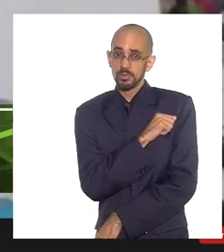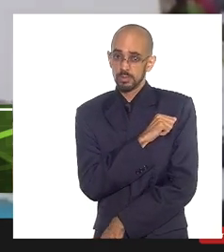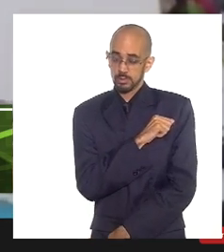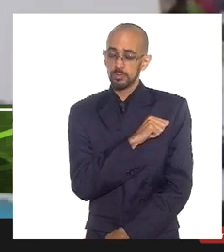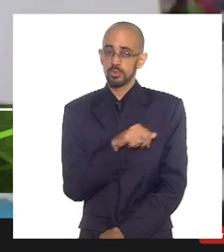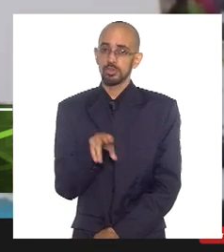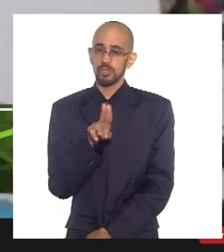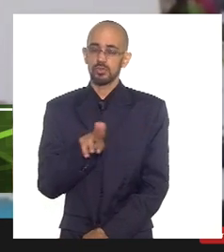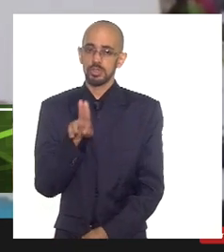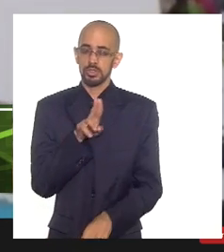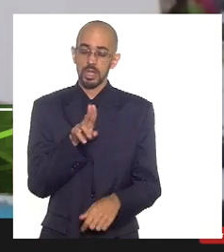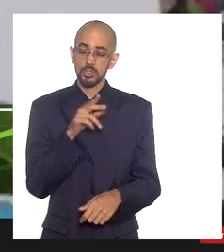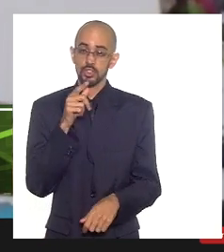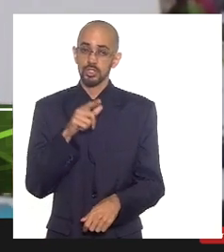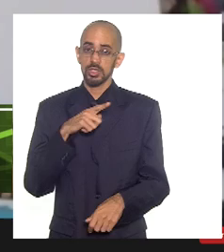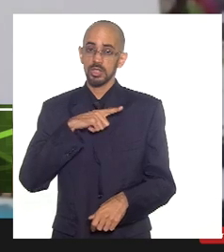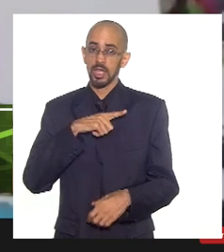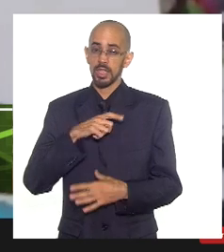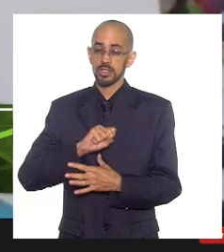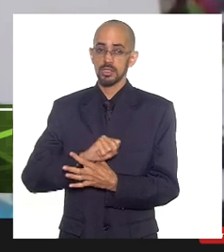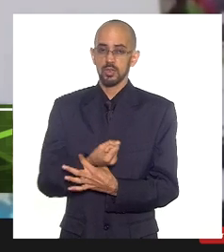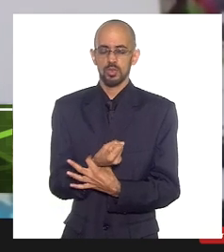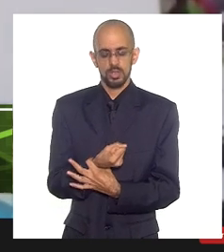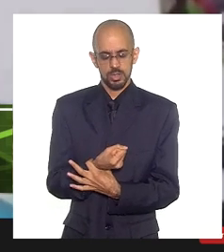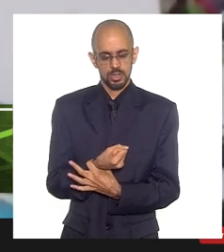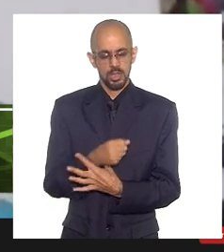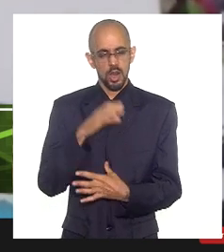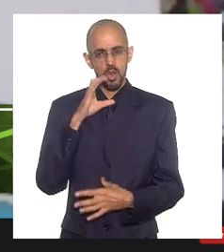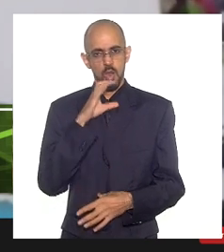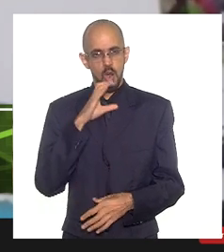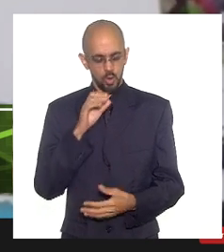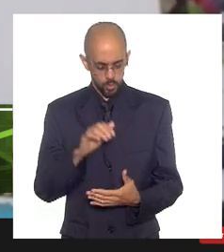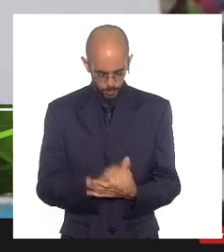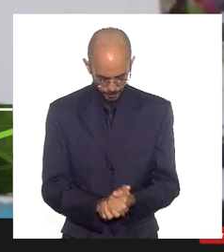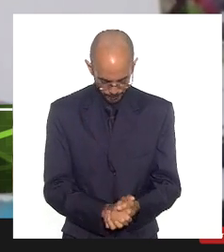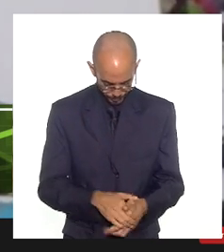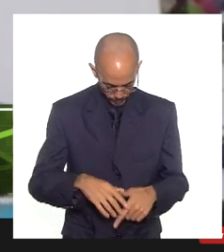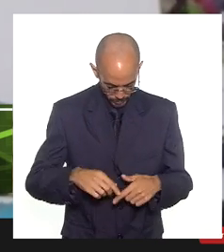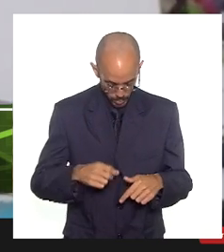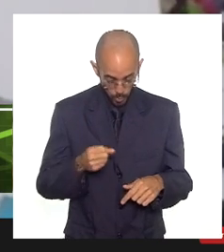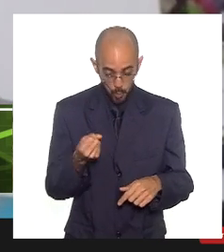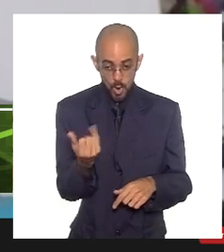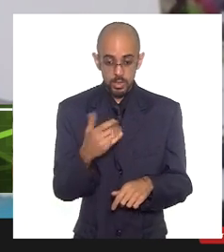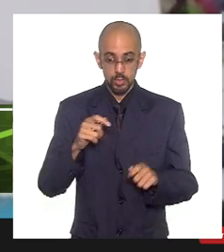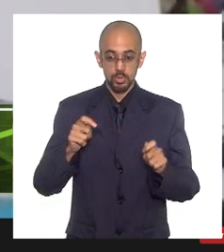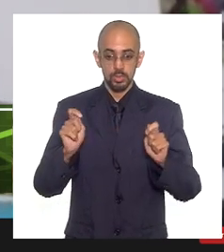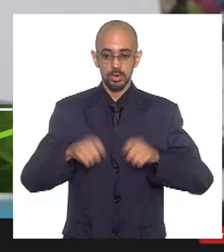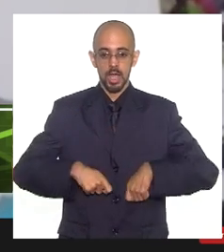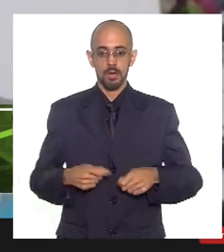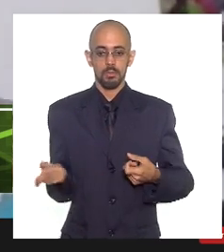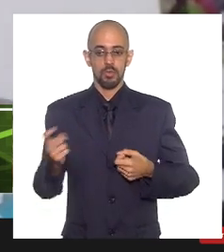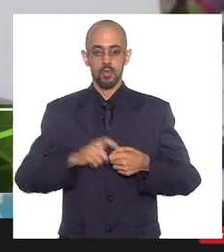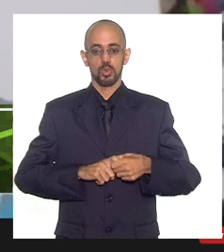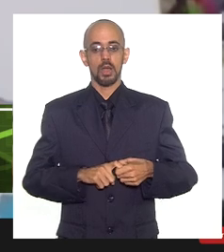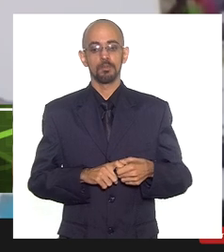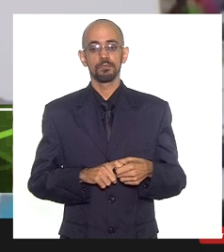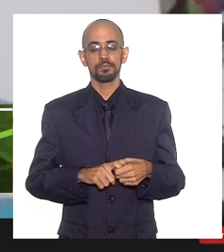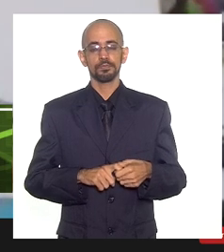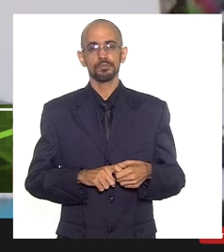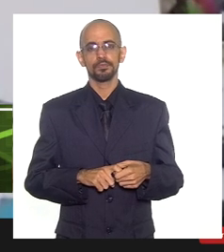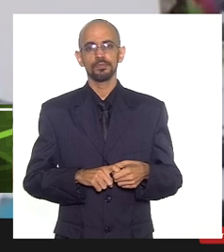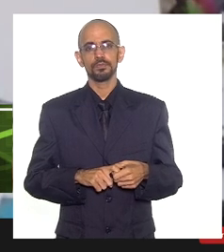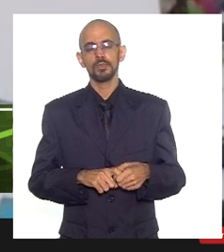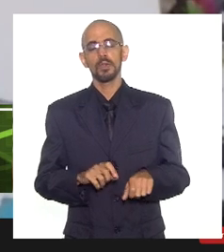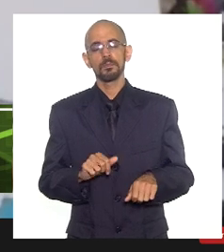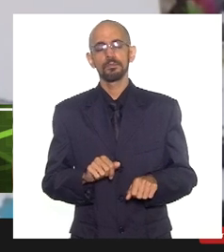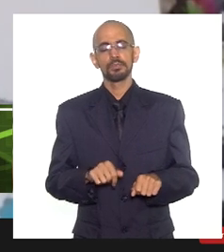com segurança e o mais breve possível assim que as condições sanitárias se fizerem favoráveis e aí se a gente